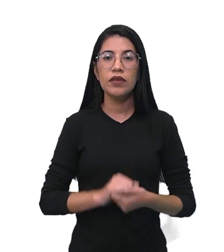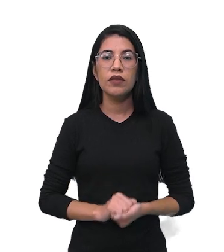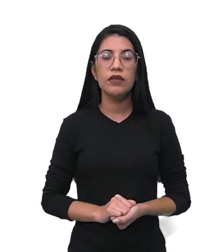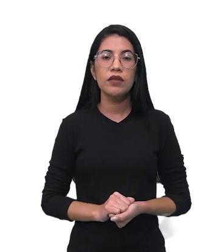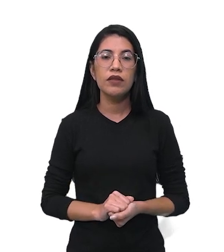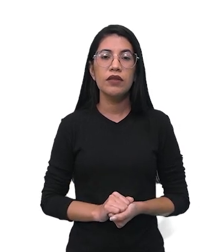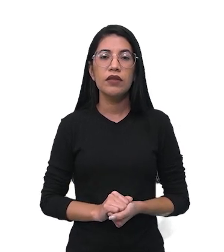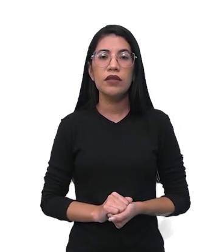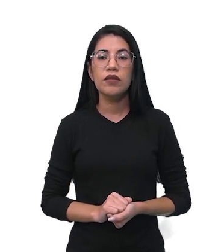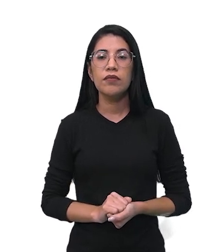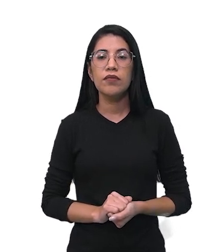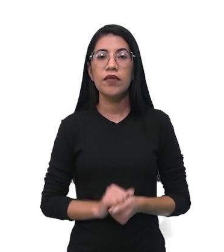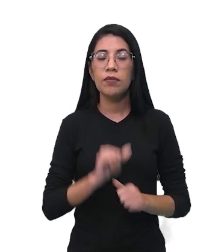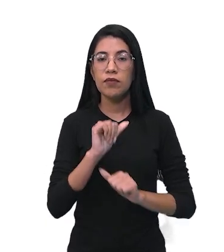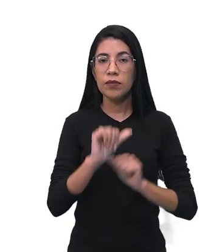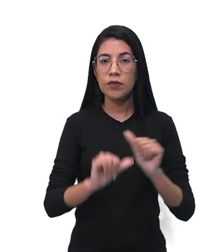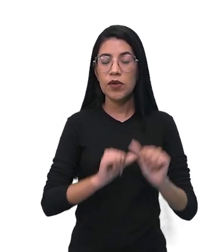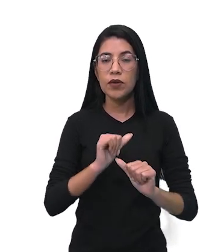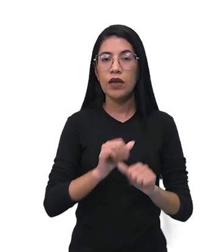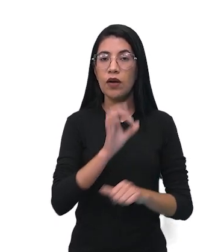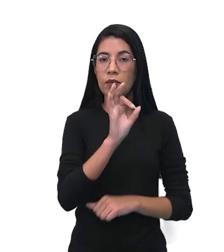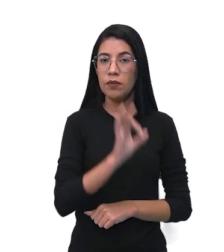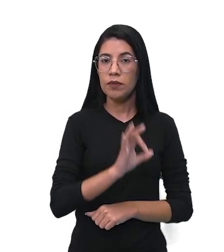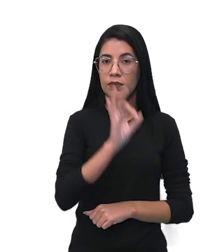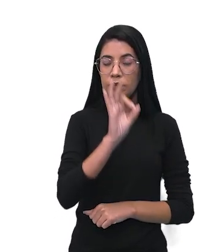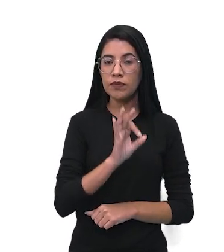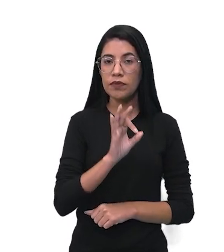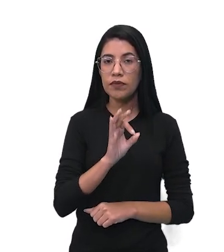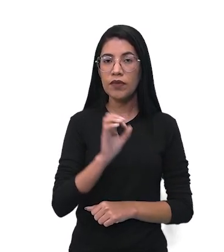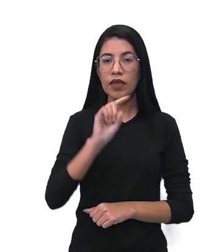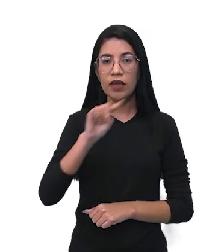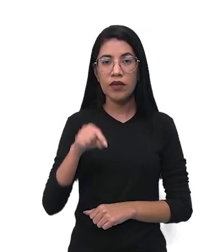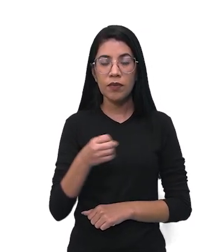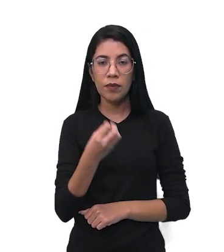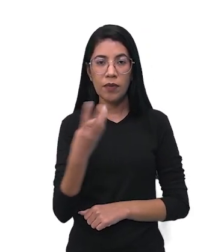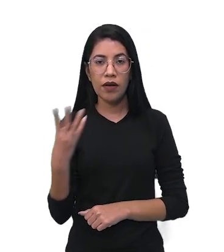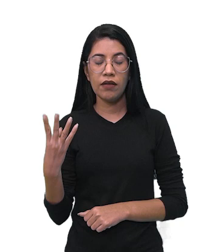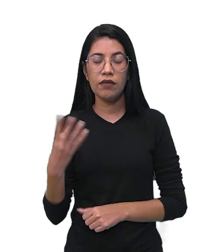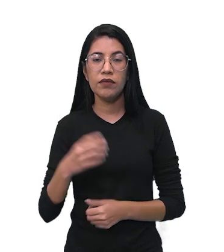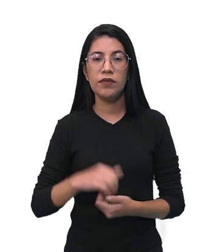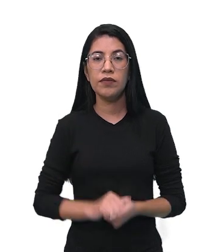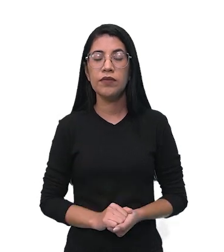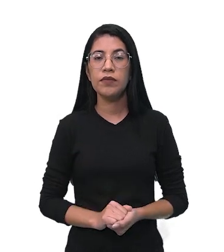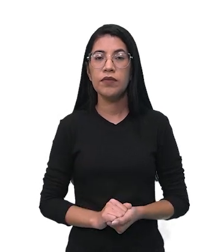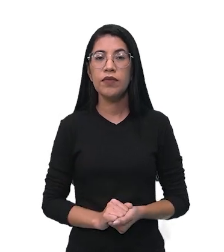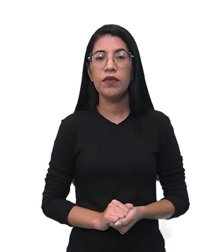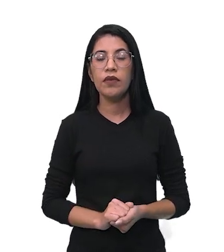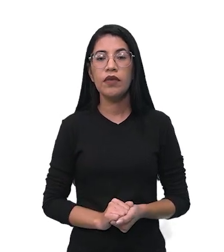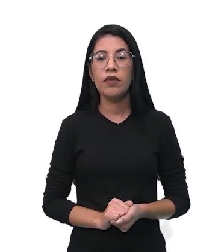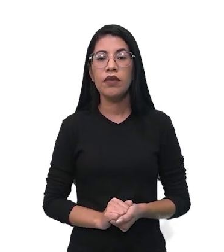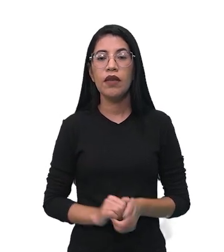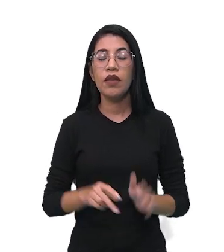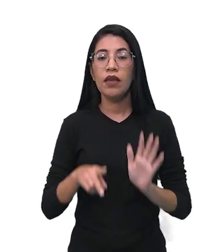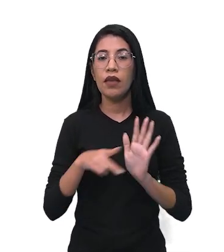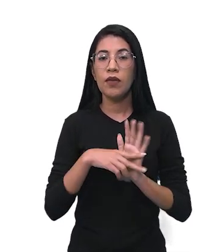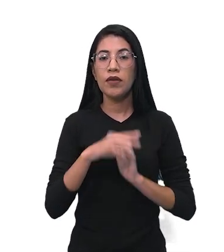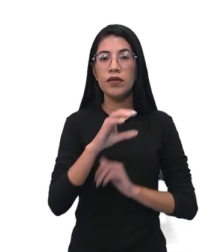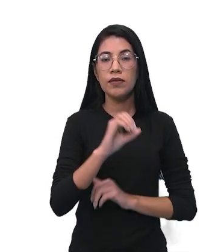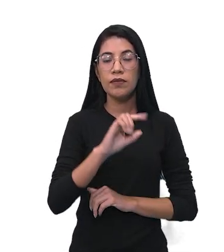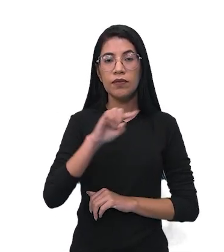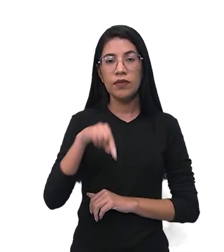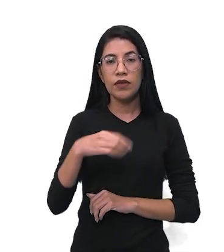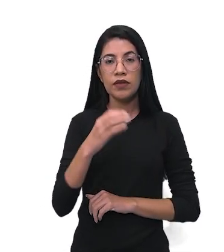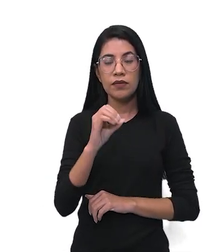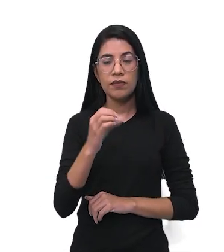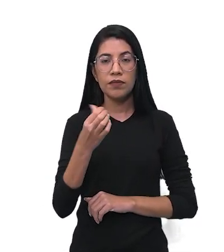transformar esse percentual aqui em número decimal, que vai dar 0,06. Aí você multiplica